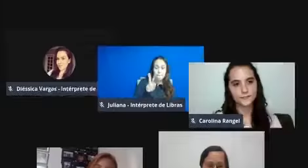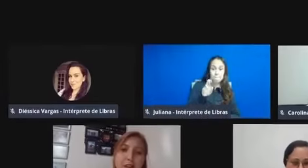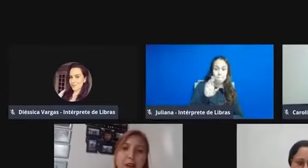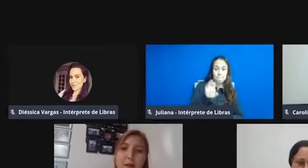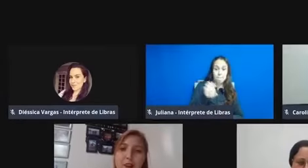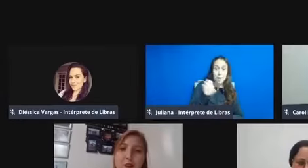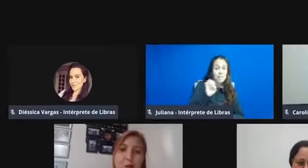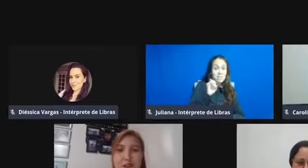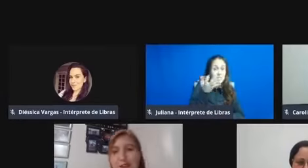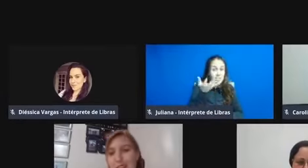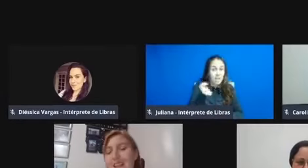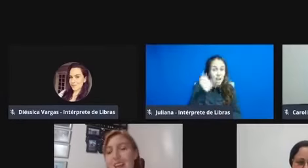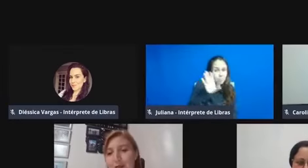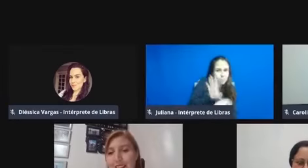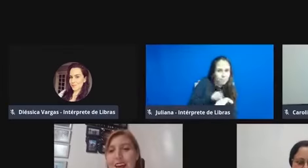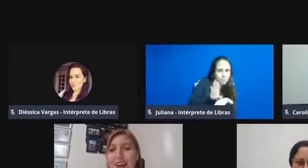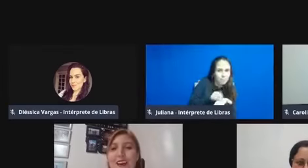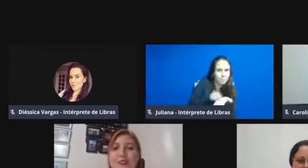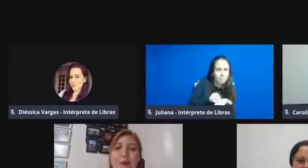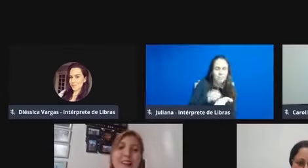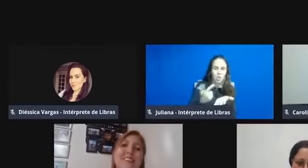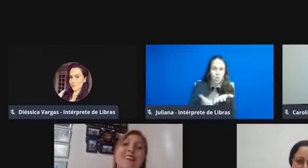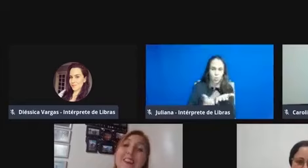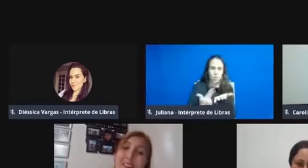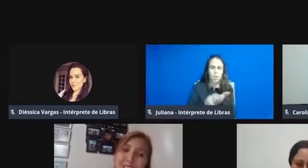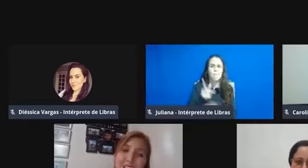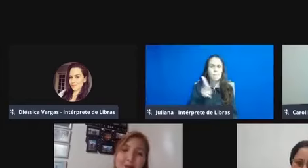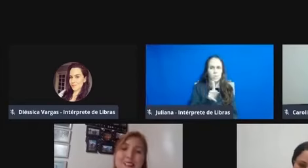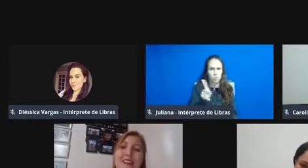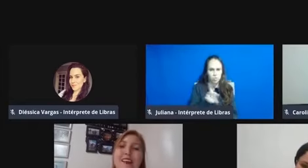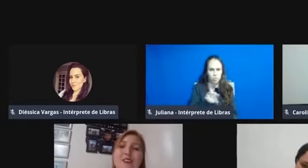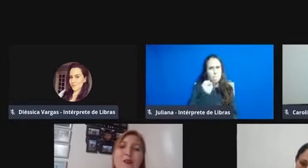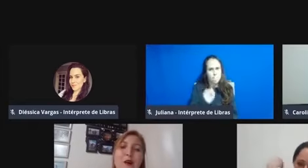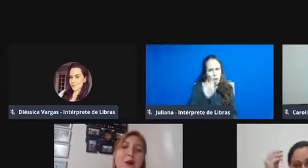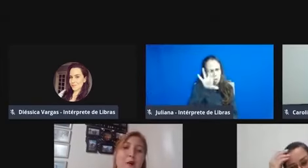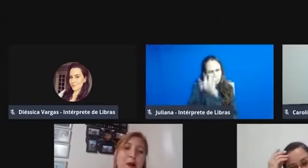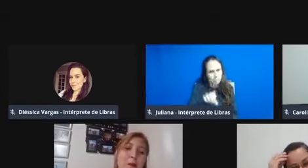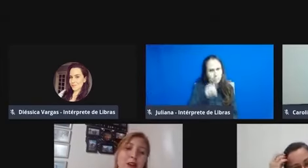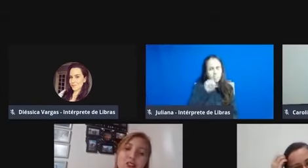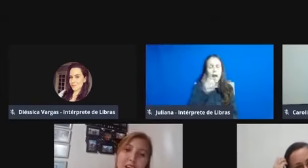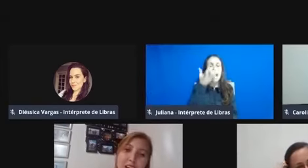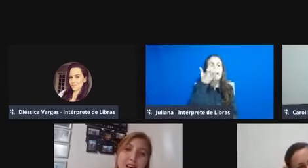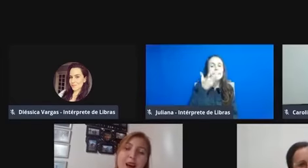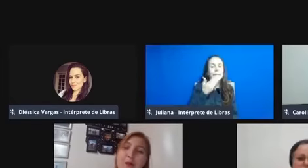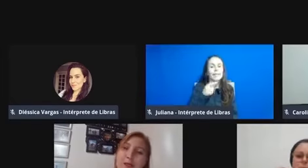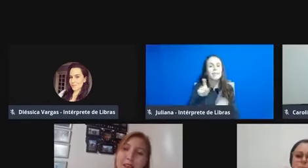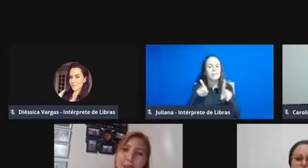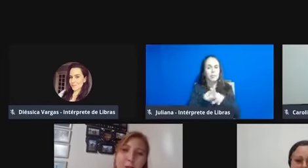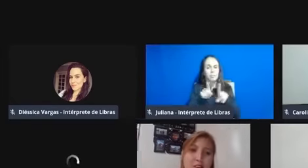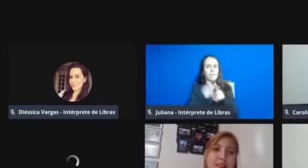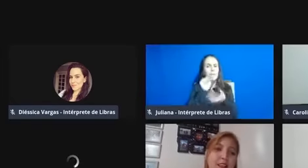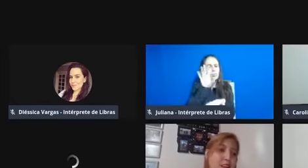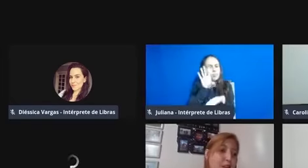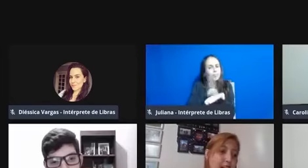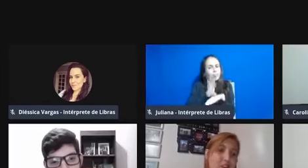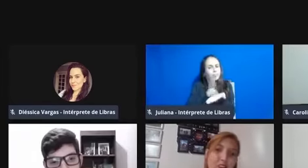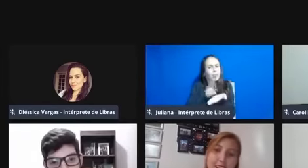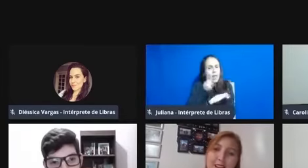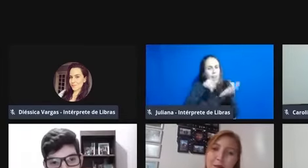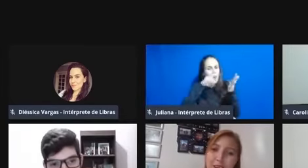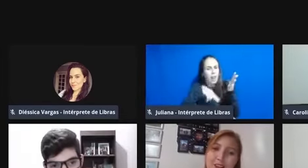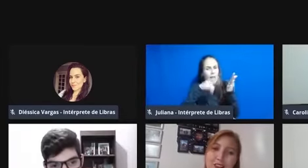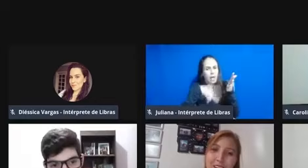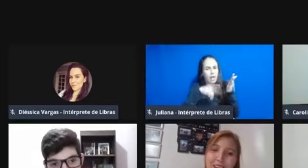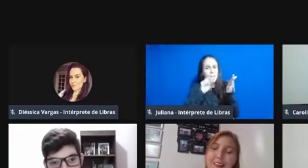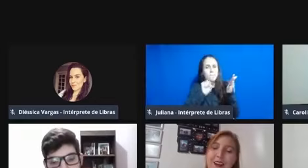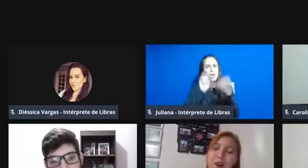download do livro, né, para que os professores tenham acesso, para que as crianças tenham acesso para baixar lá e poder ler, pode ser lido lá